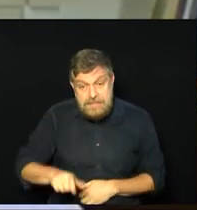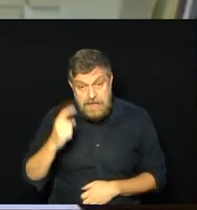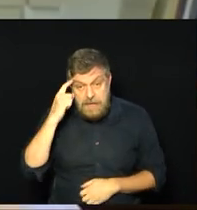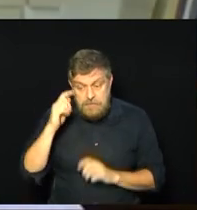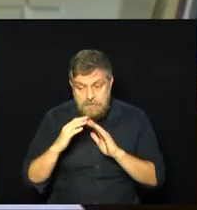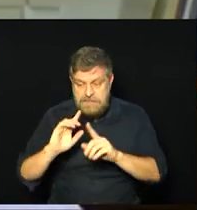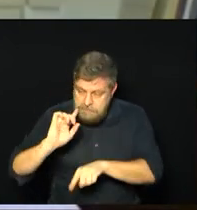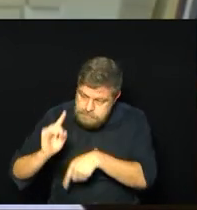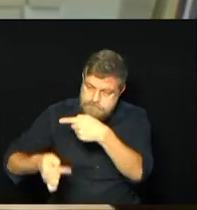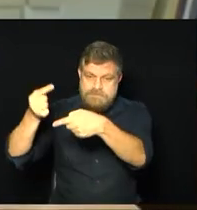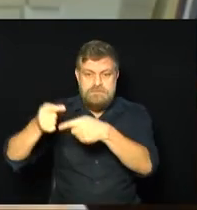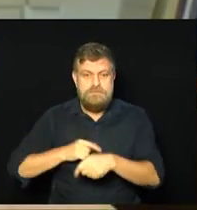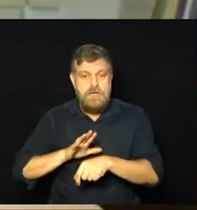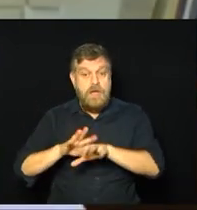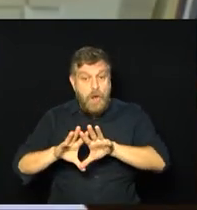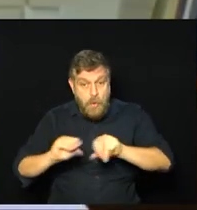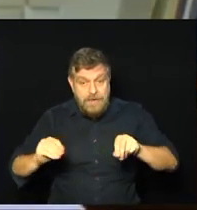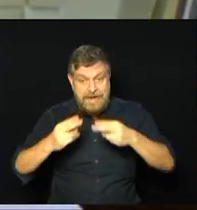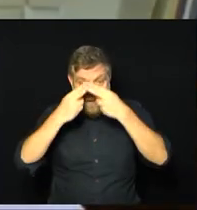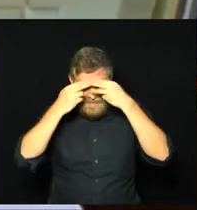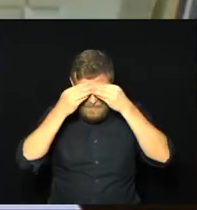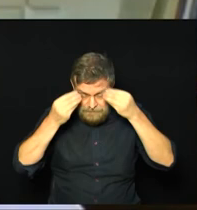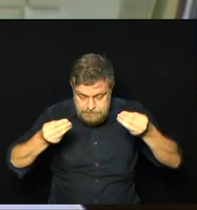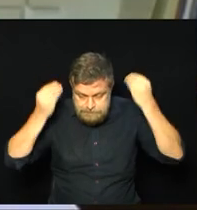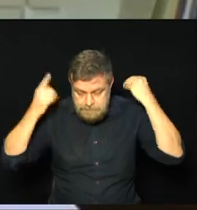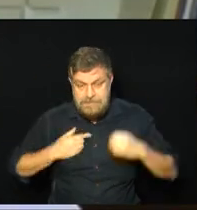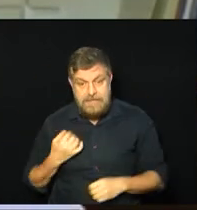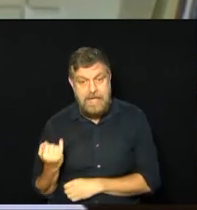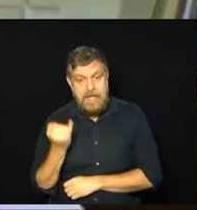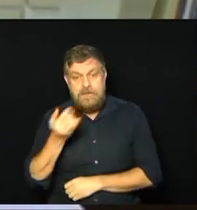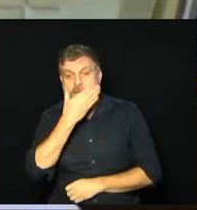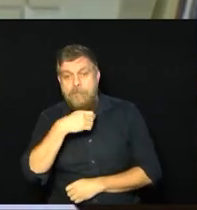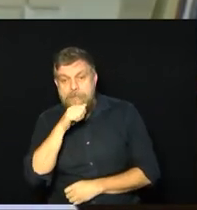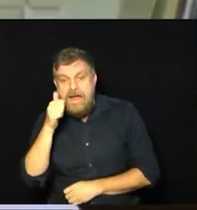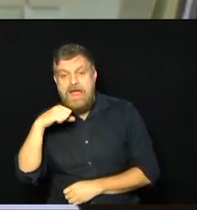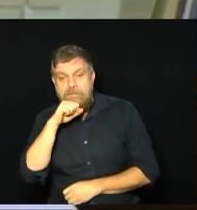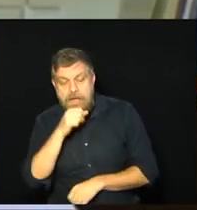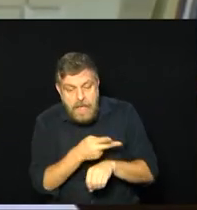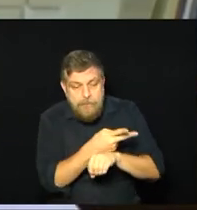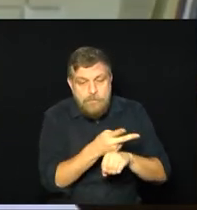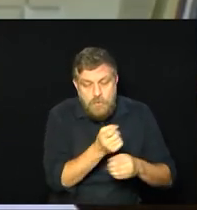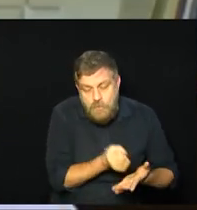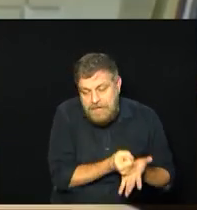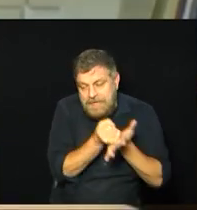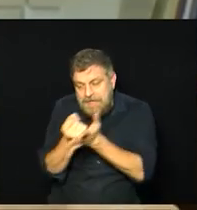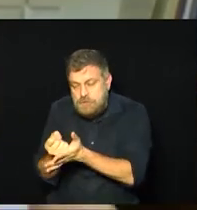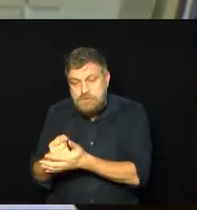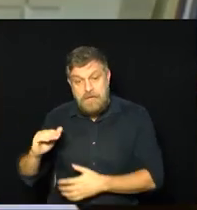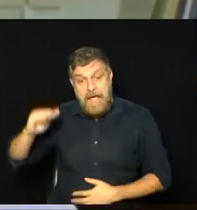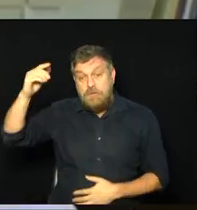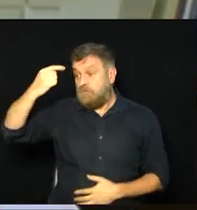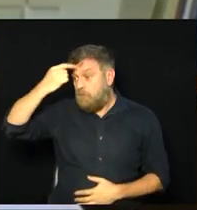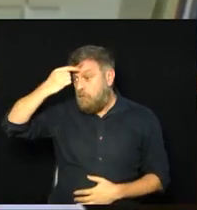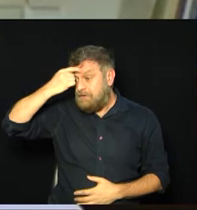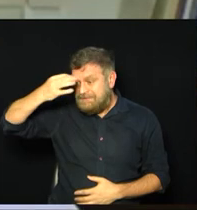depois, curar. Mas é importantíssimo que os pais busquem ajuda, que os adultos conscientes busquem